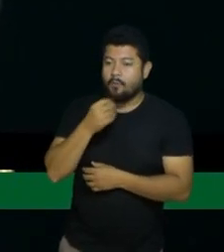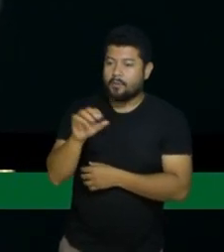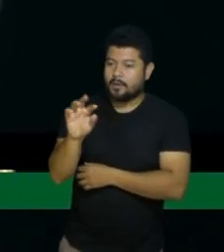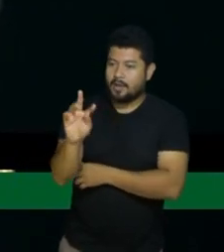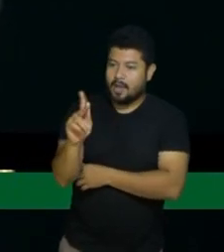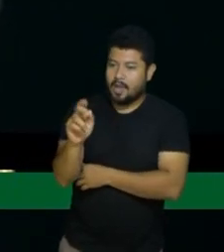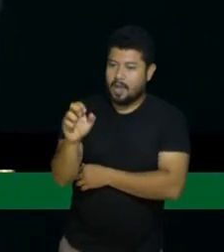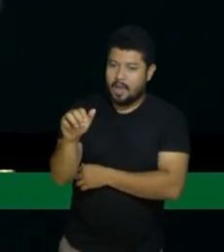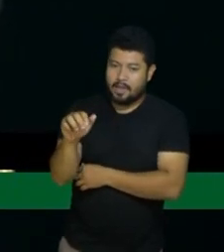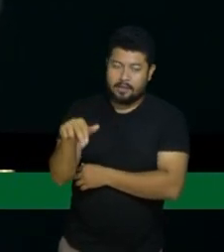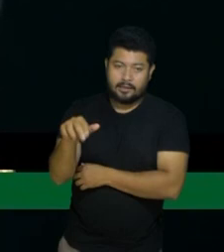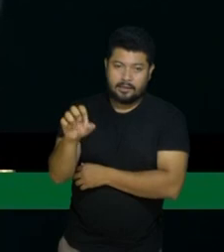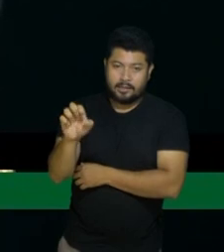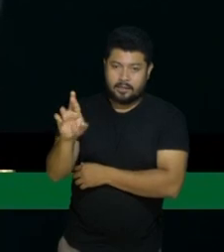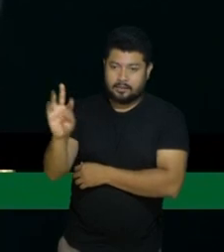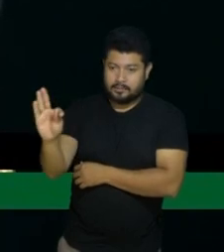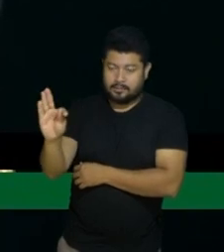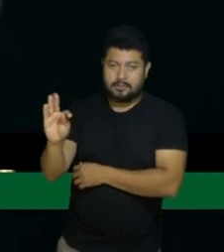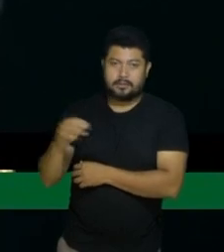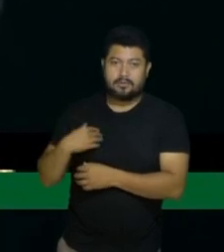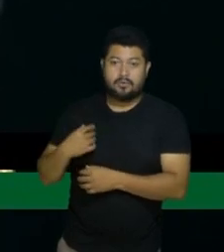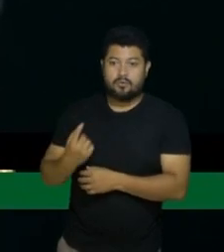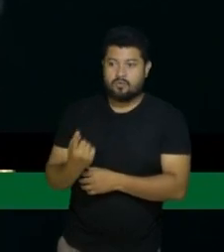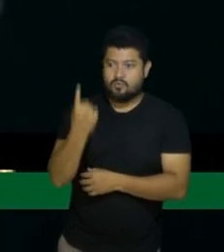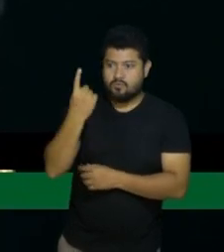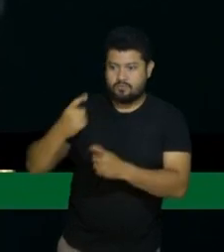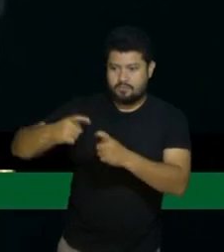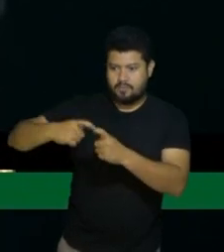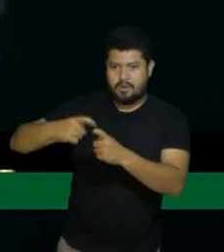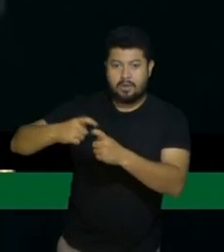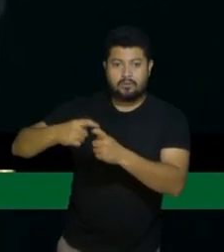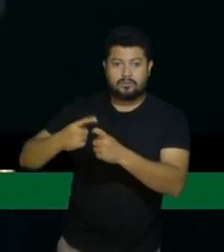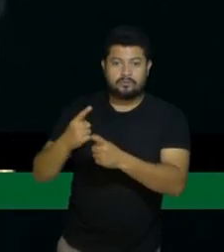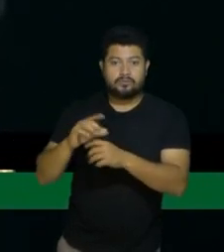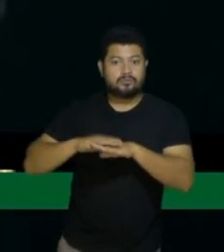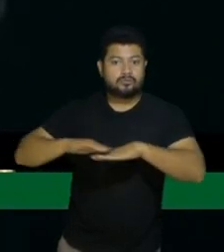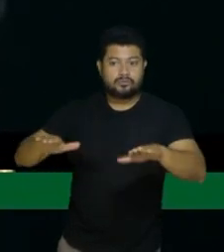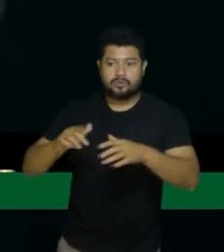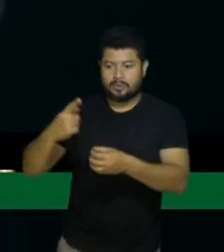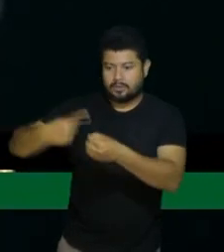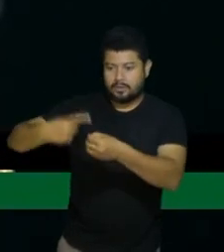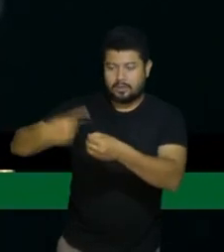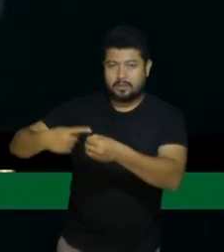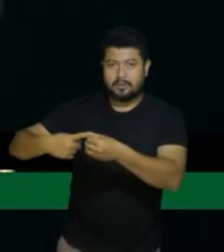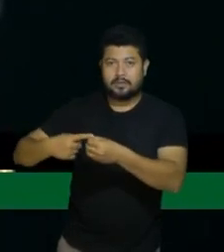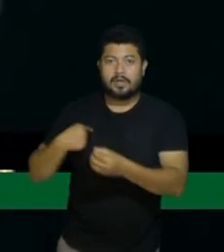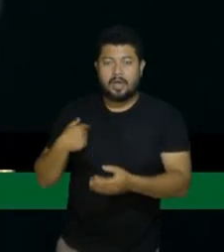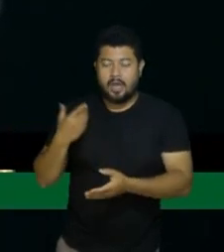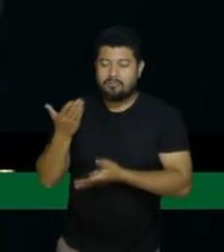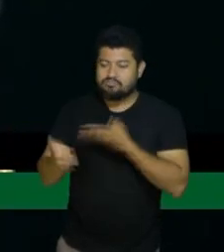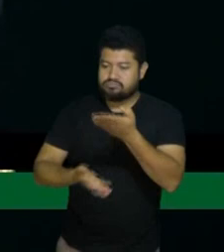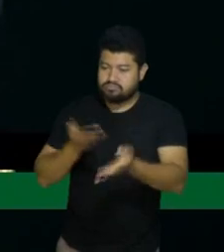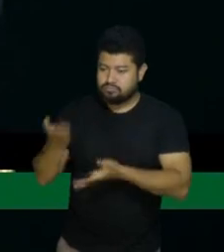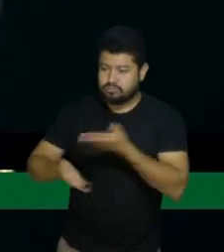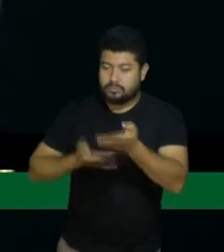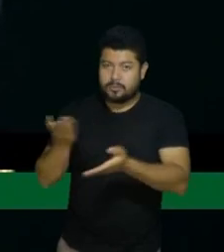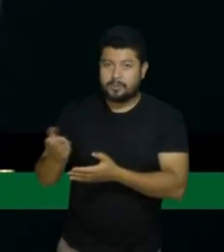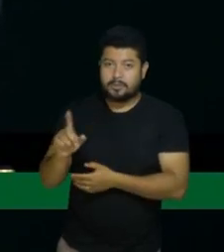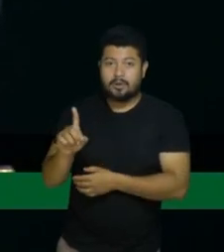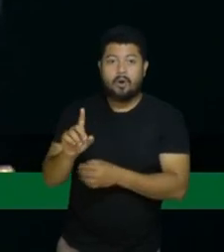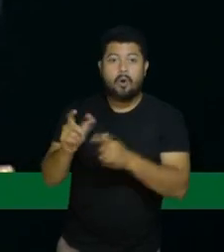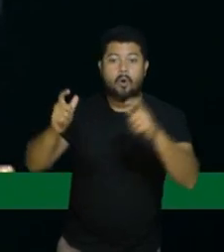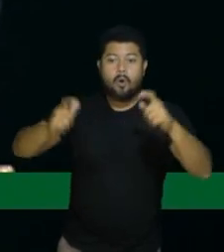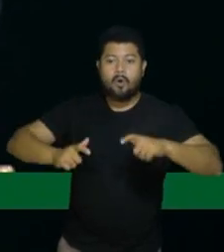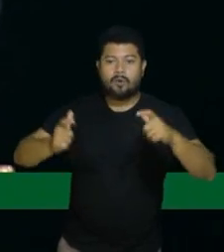sapel havia alguns serviços que ele fazia na para a comunidade para os doentes lá no Colégio Sagrada